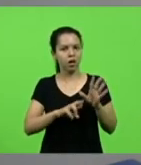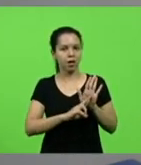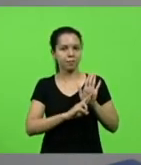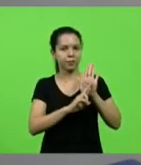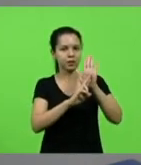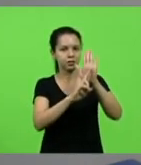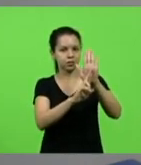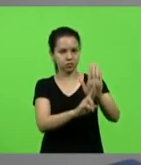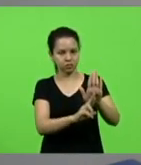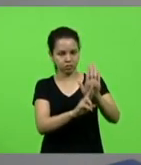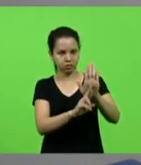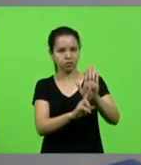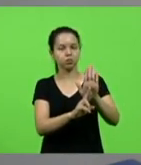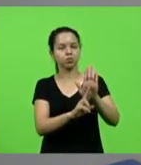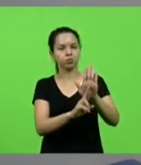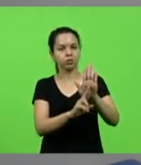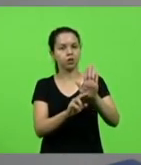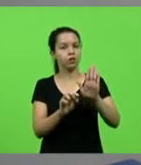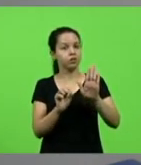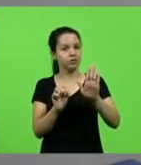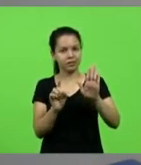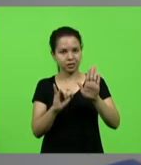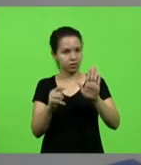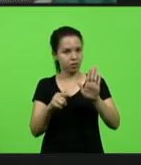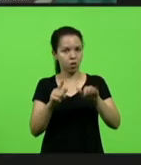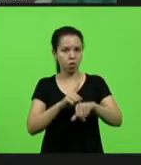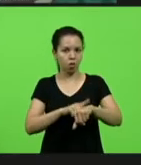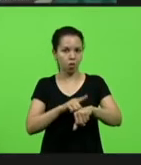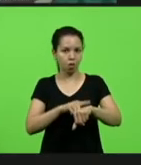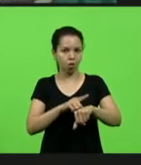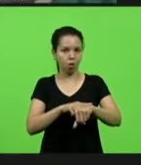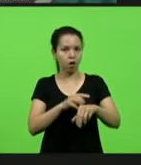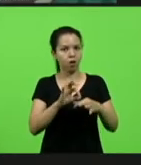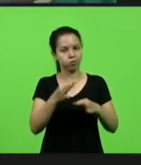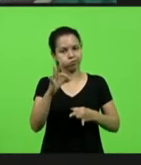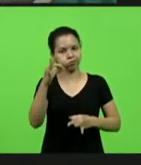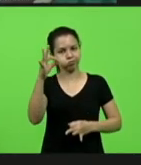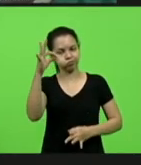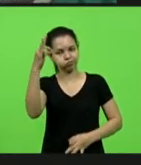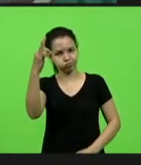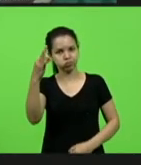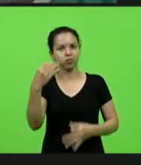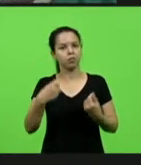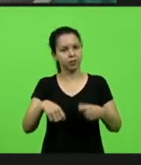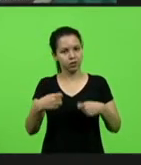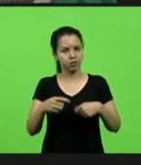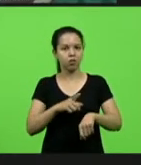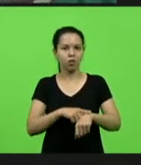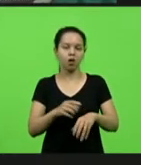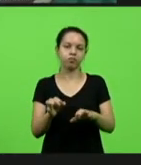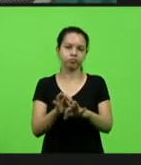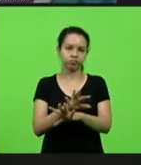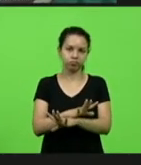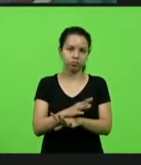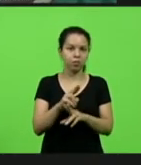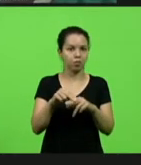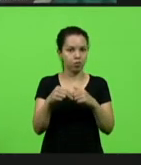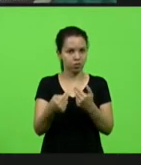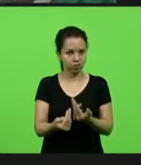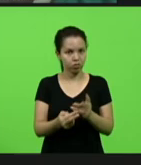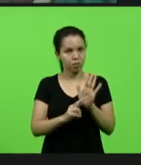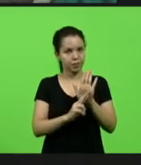representação. Senão, nós não teríamos horário para terminar esta audiência. Então, utilizamos este critério, só temos